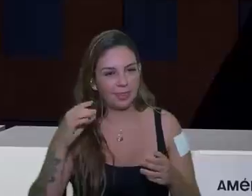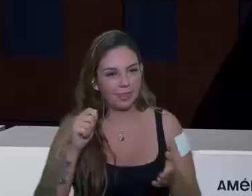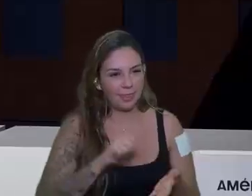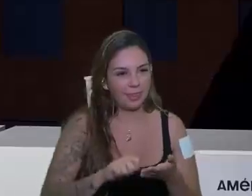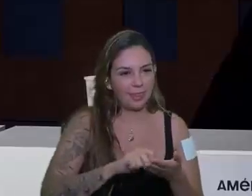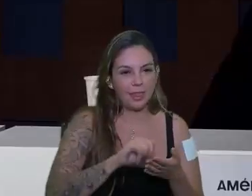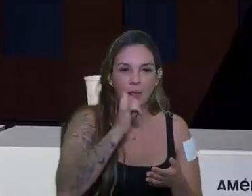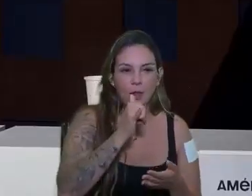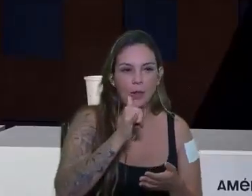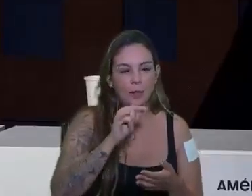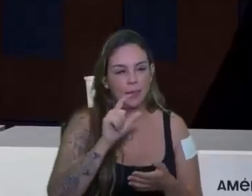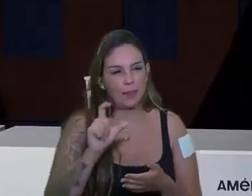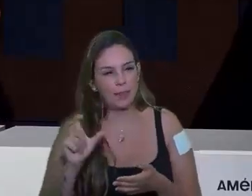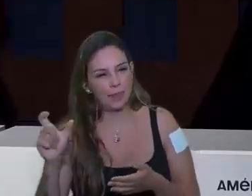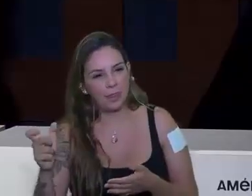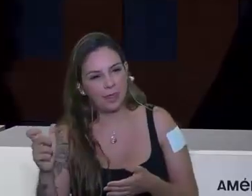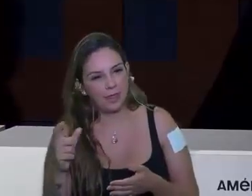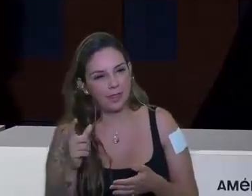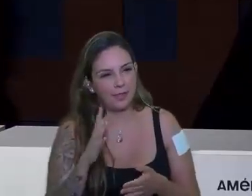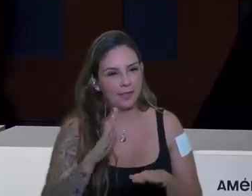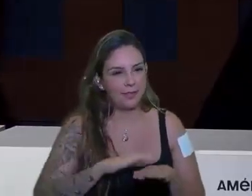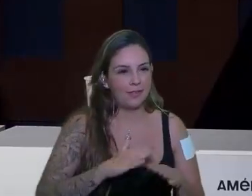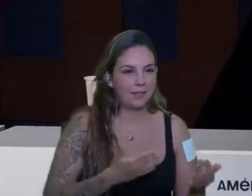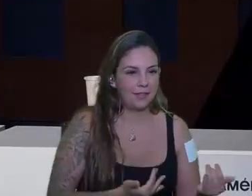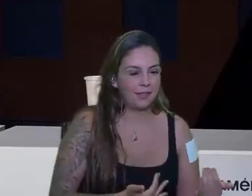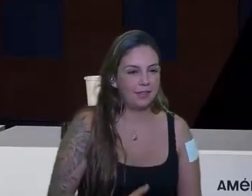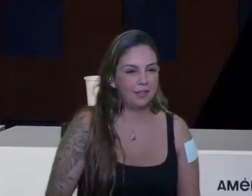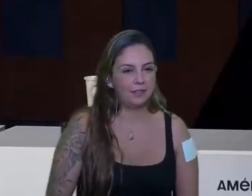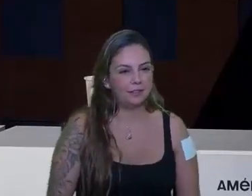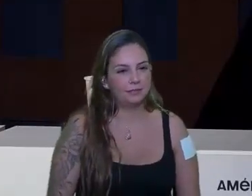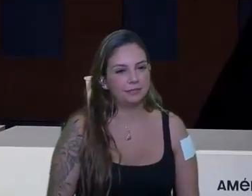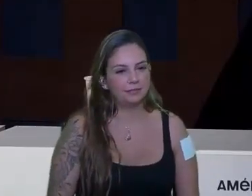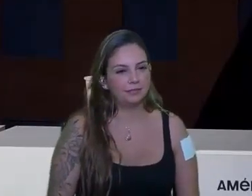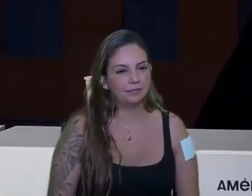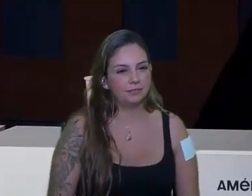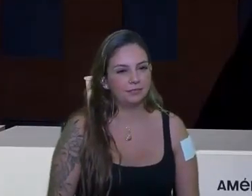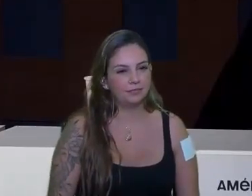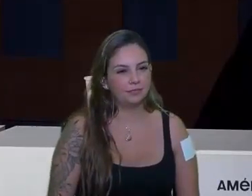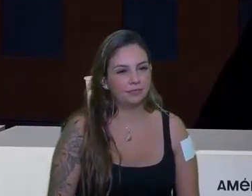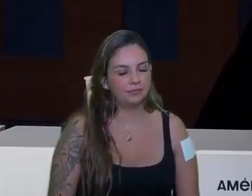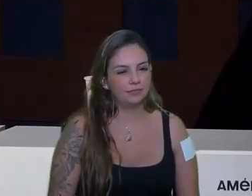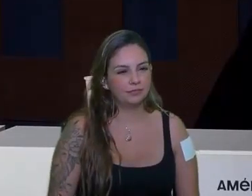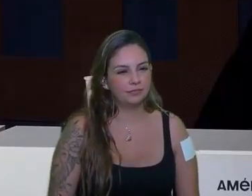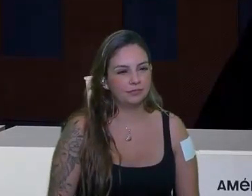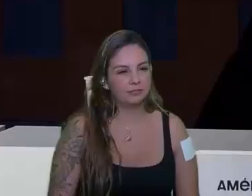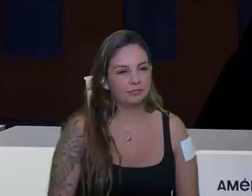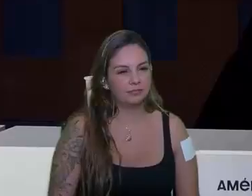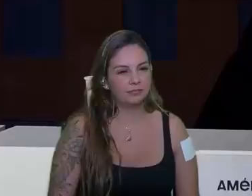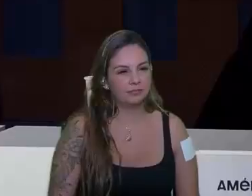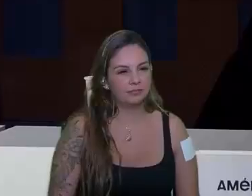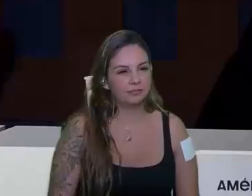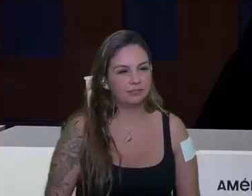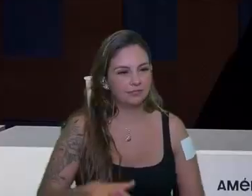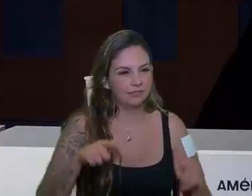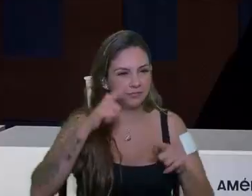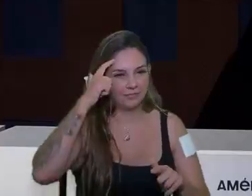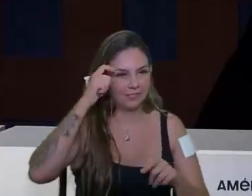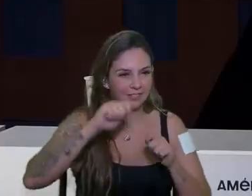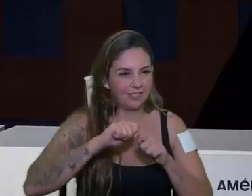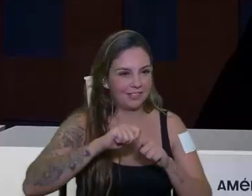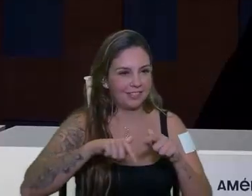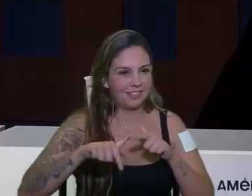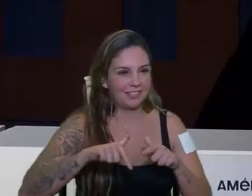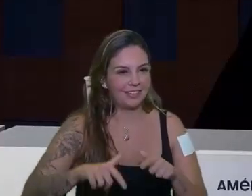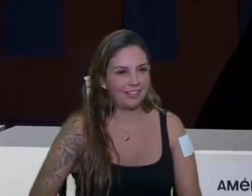vou escrever com tal pseudônimo. Ah, não, agora eu quero para os mais novinhos. Então, eu trabalho com tudo que vier na minha mente. Assim, eu